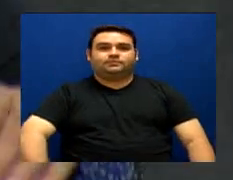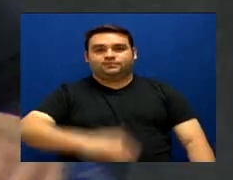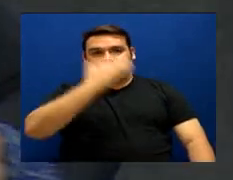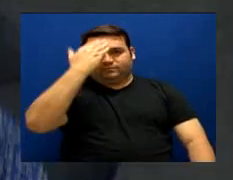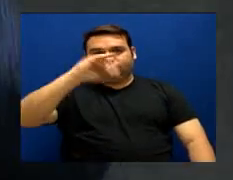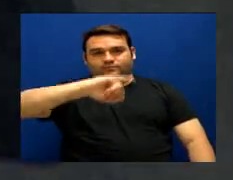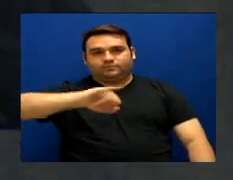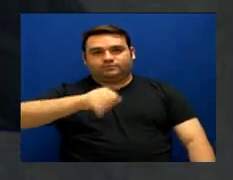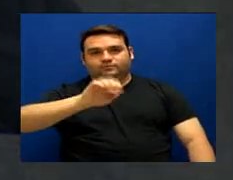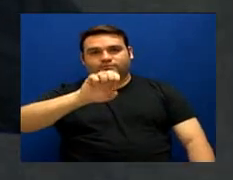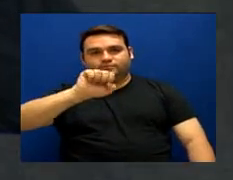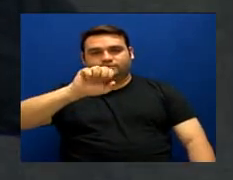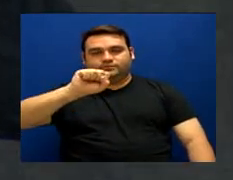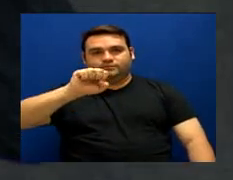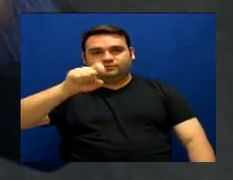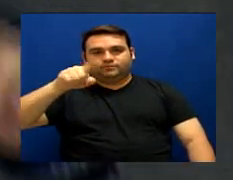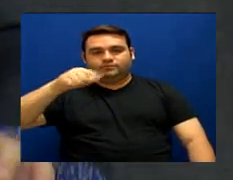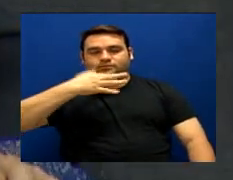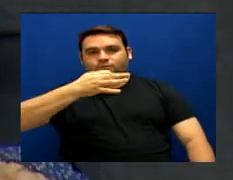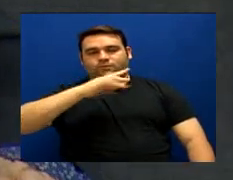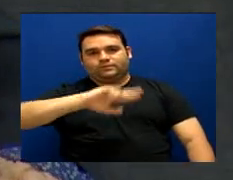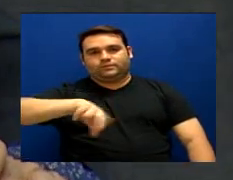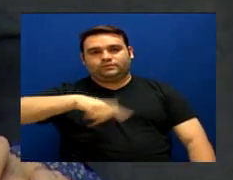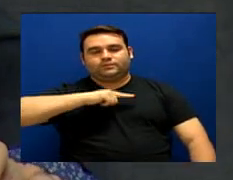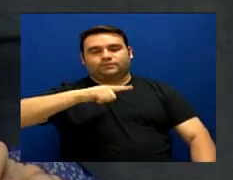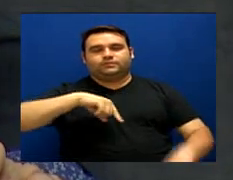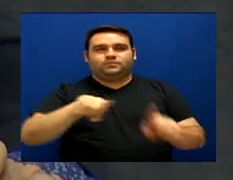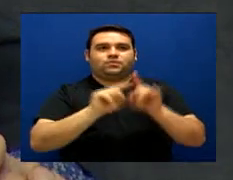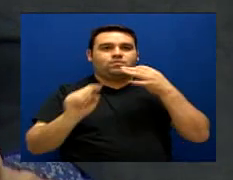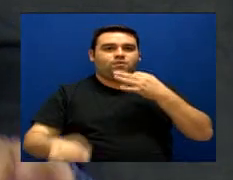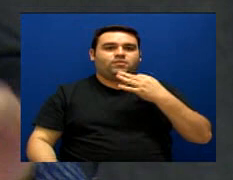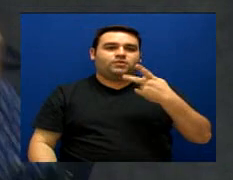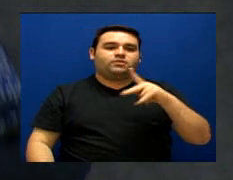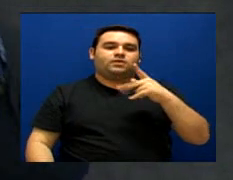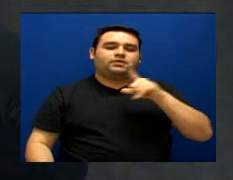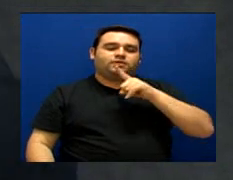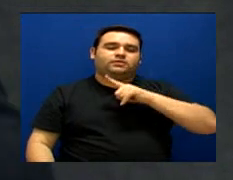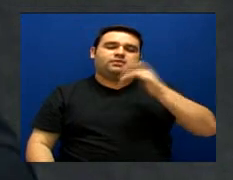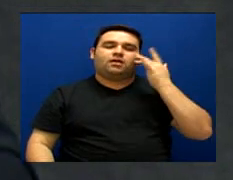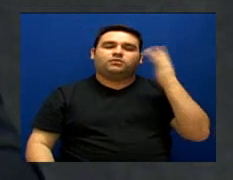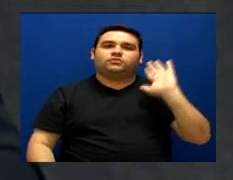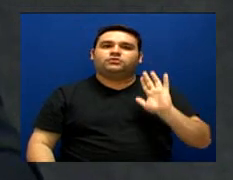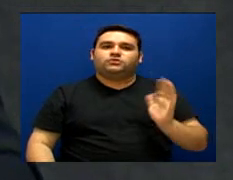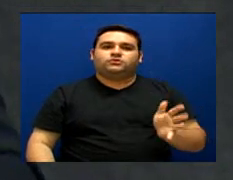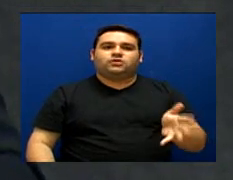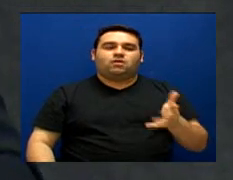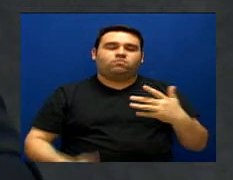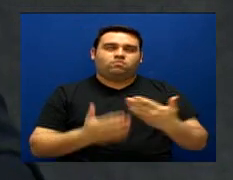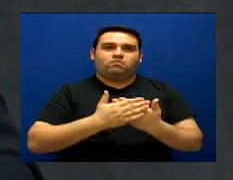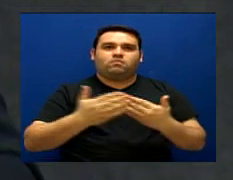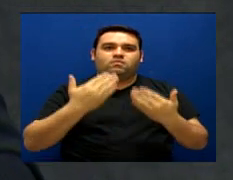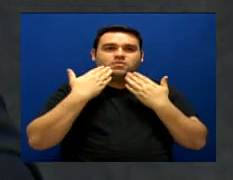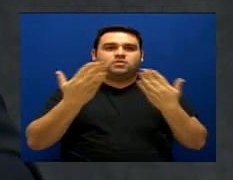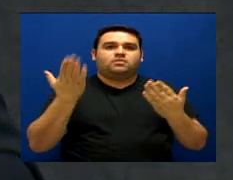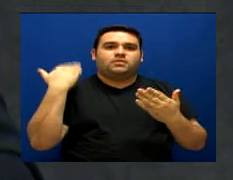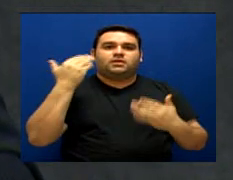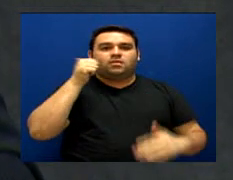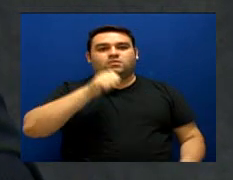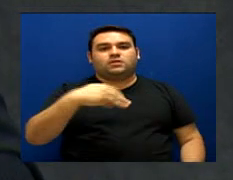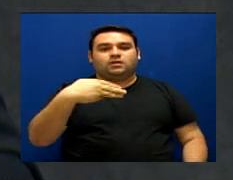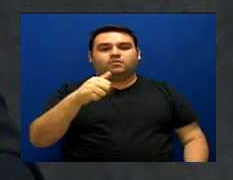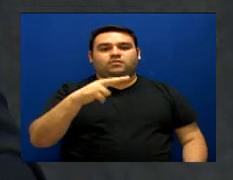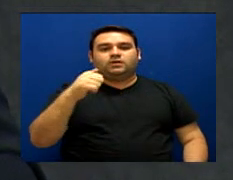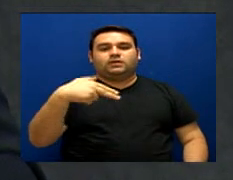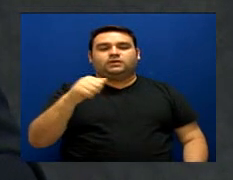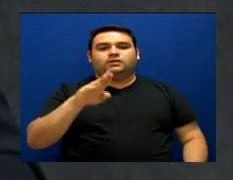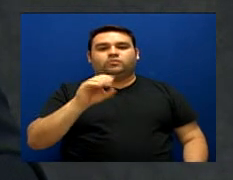Obrigado, Gessé, pelas colocações e pelas propostas. Uma dessas propostas suas, eu acho que inclusive já foi apresentada anteriormente, foi pela Mariana